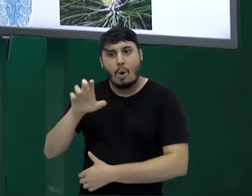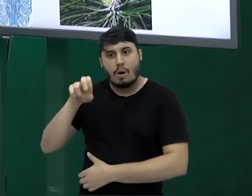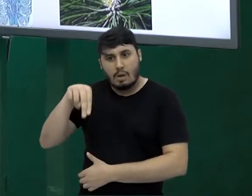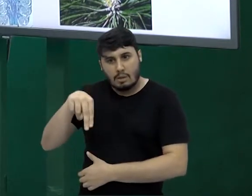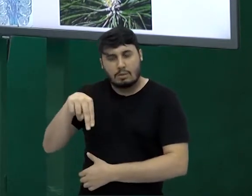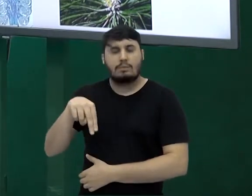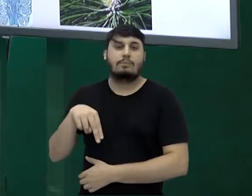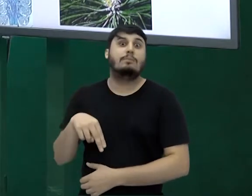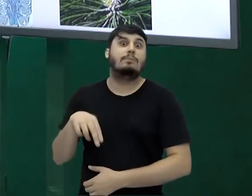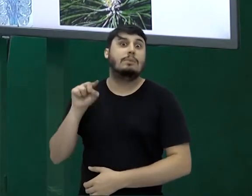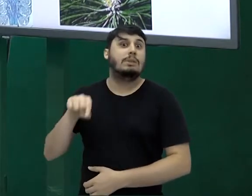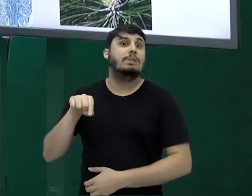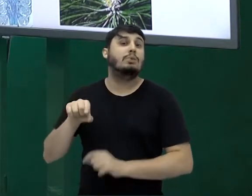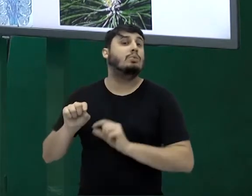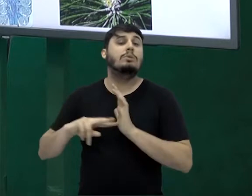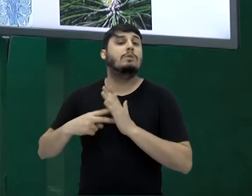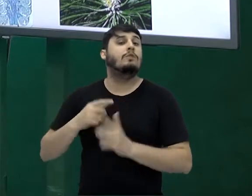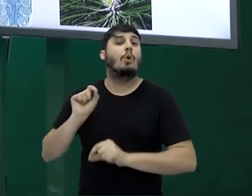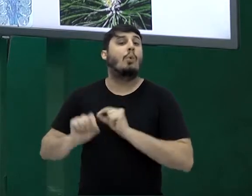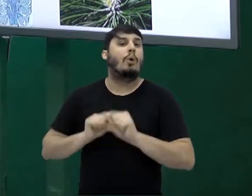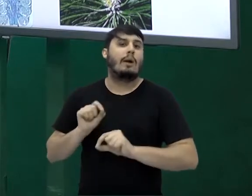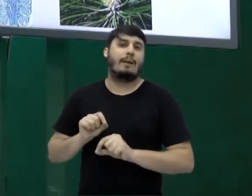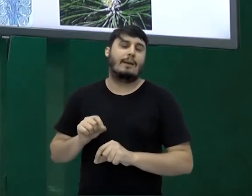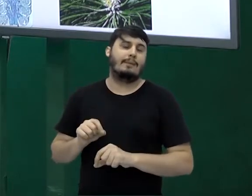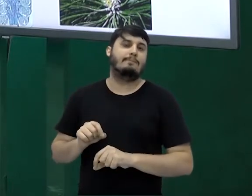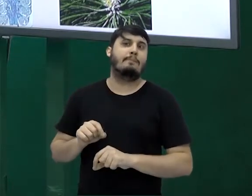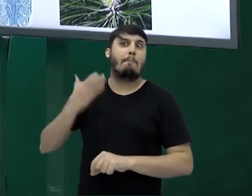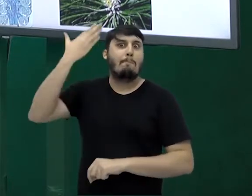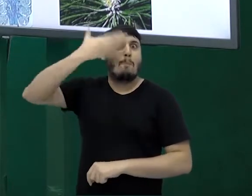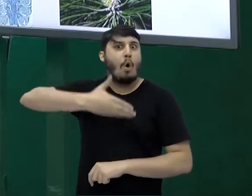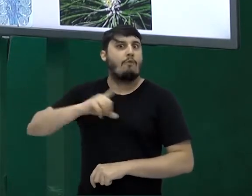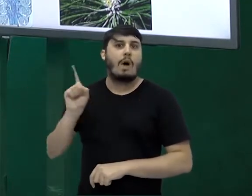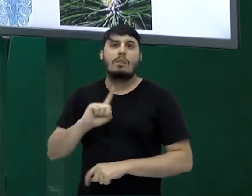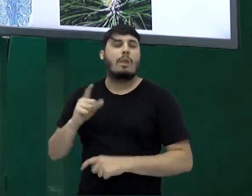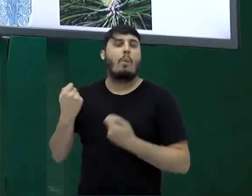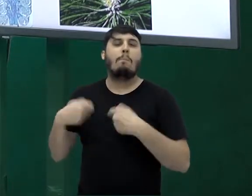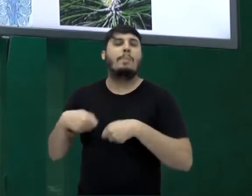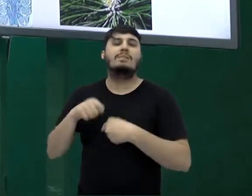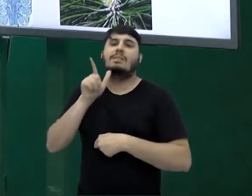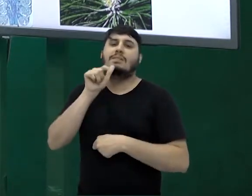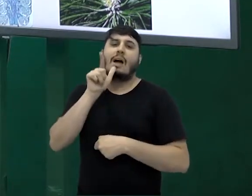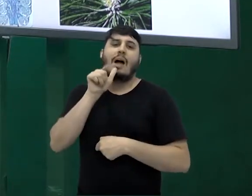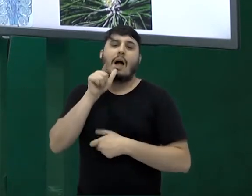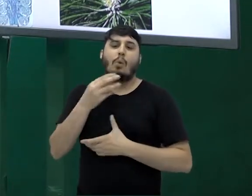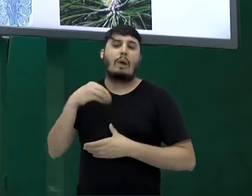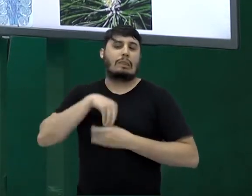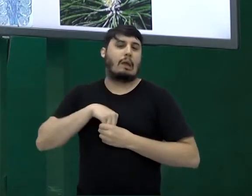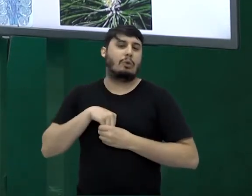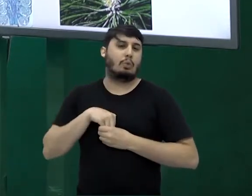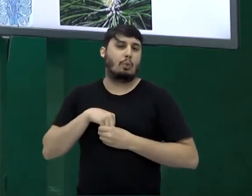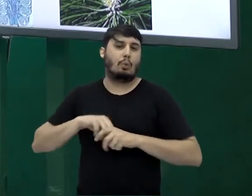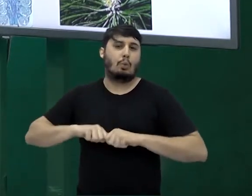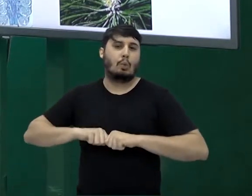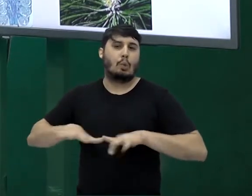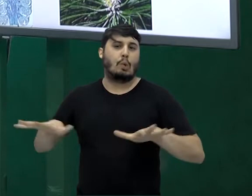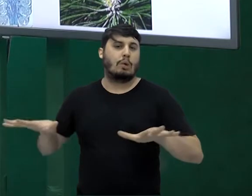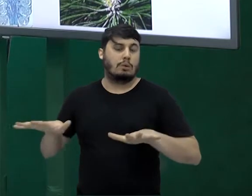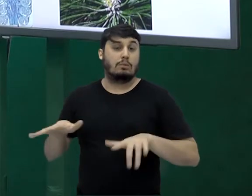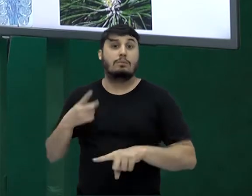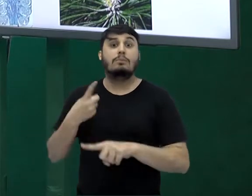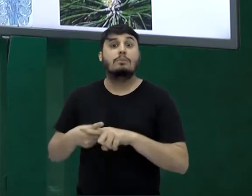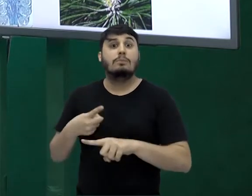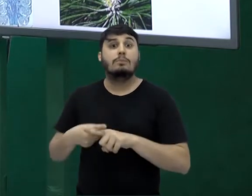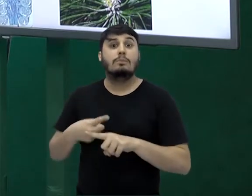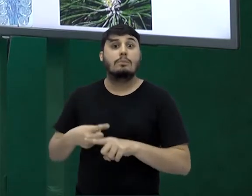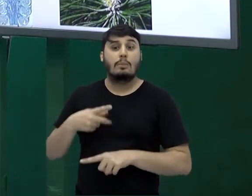pólen, cara, isso aqui permitiu que as plantas não precisassem mais de água para a reprodução.